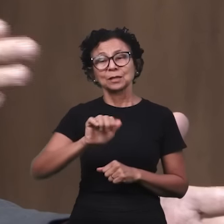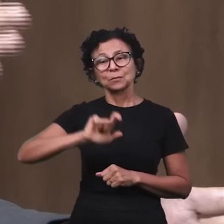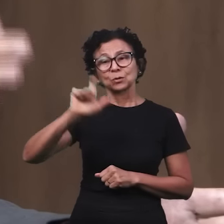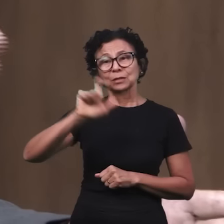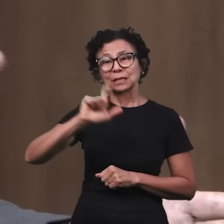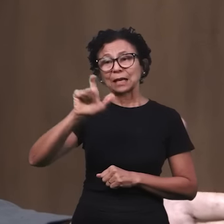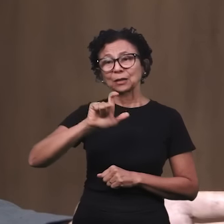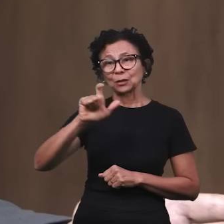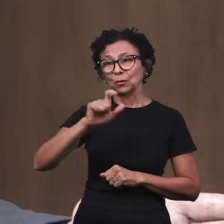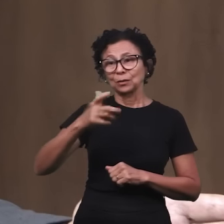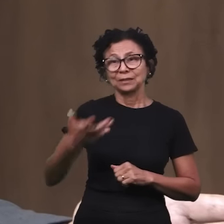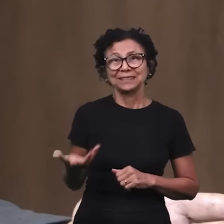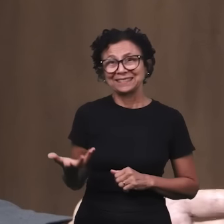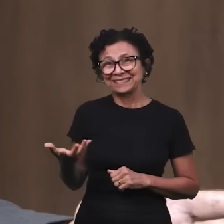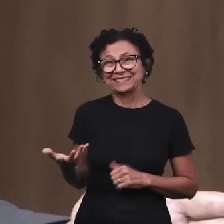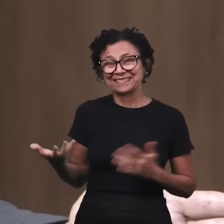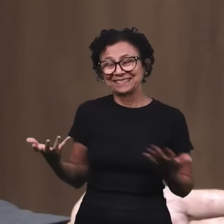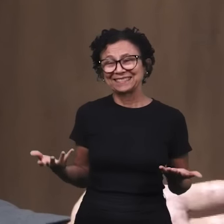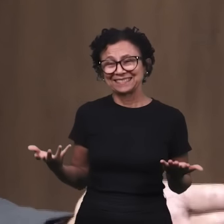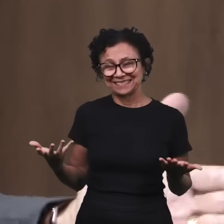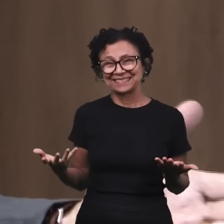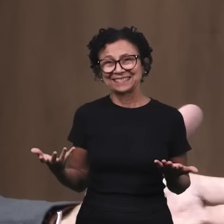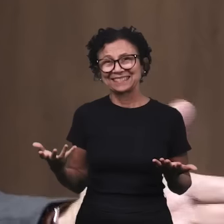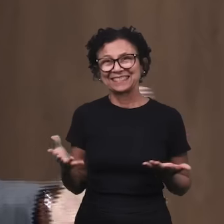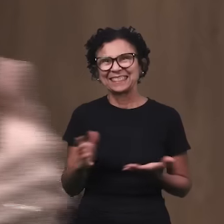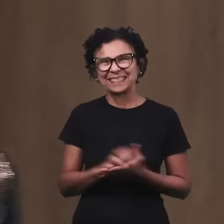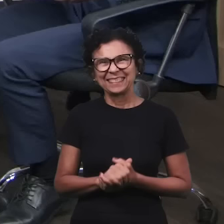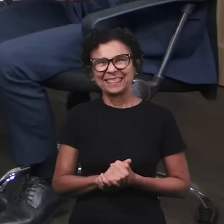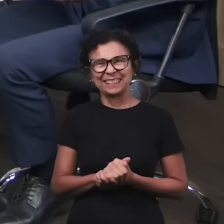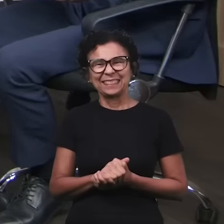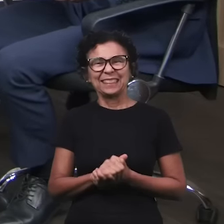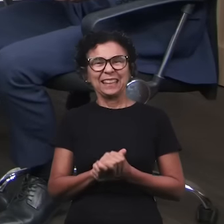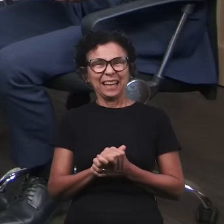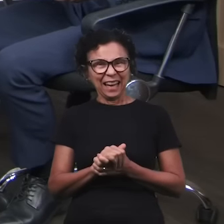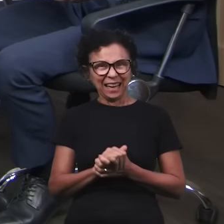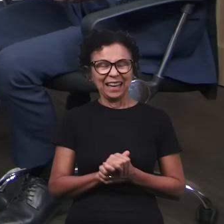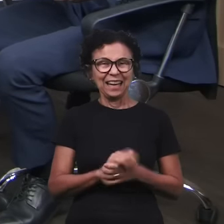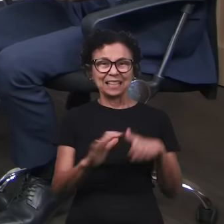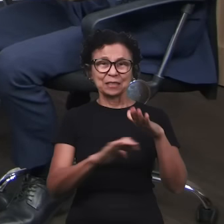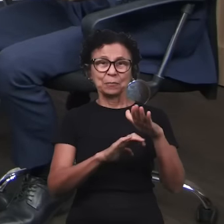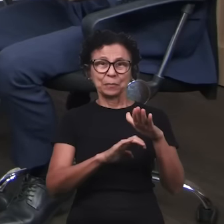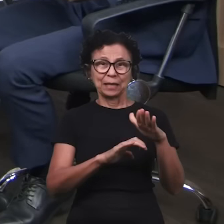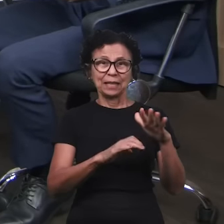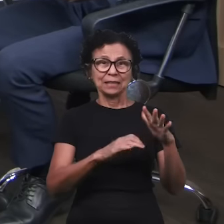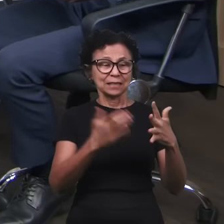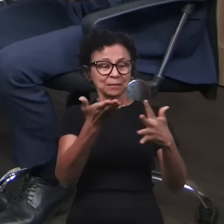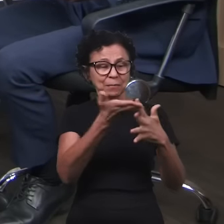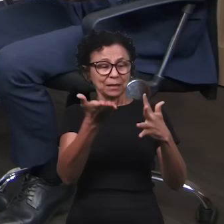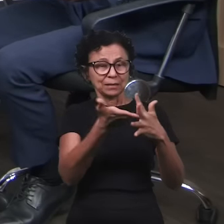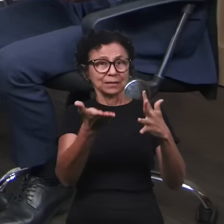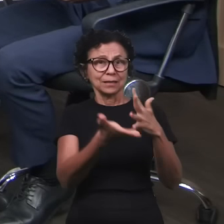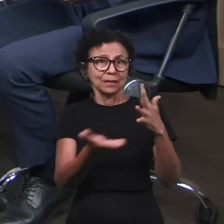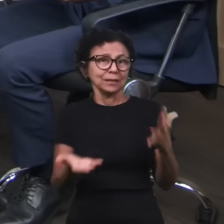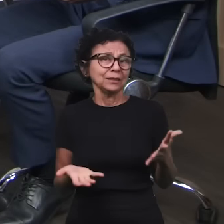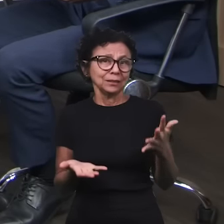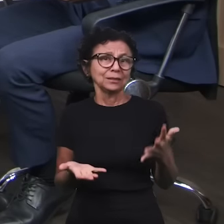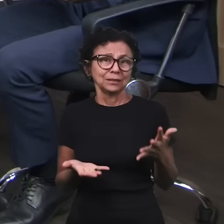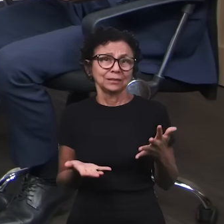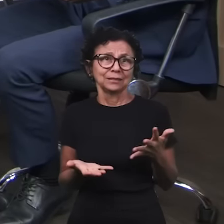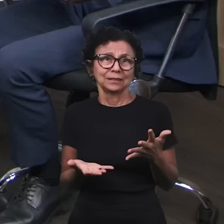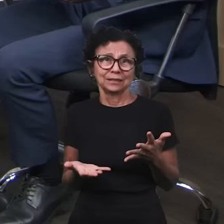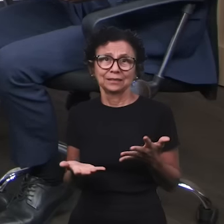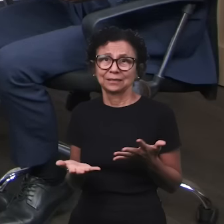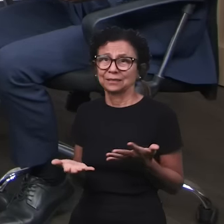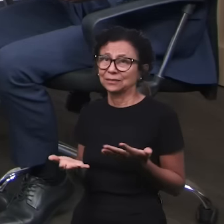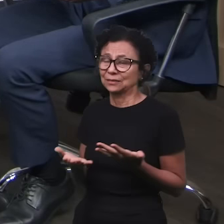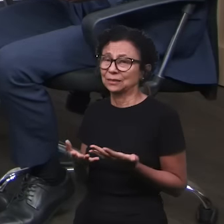e as dentárias dividem para favorecer você ingressar nesse mercado